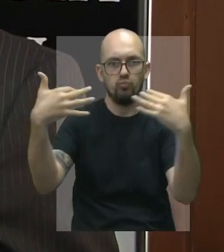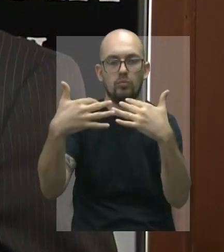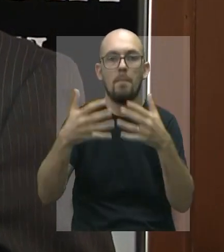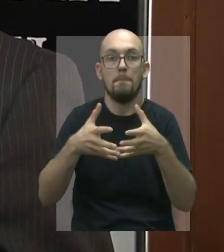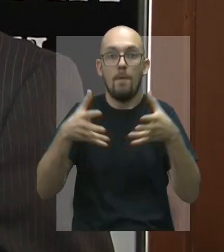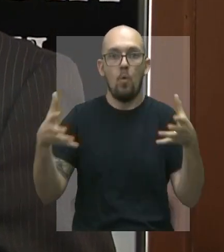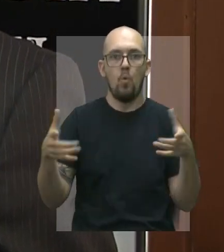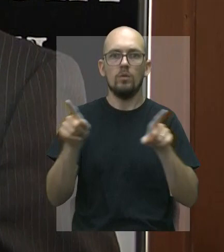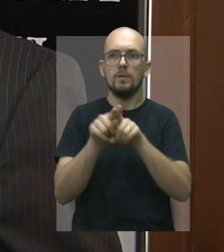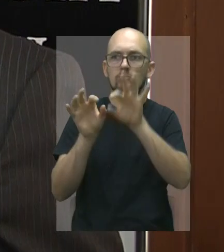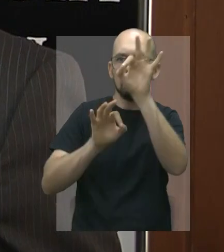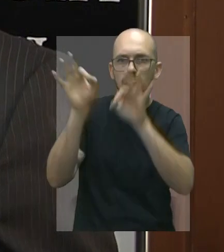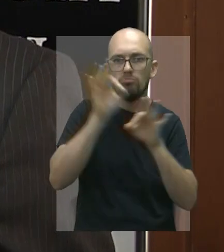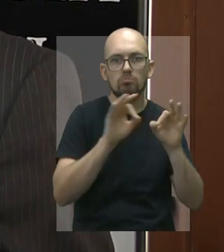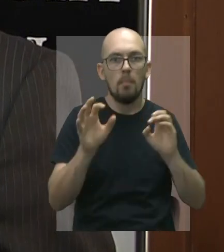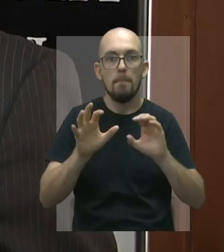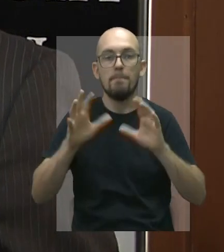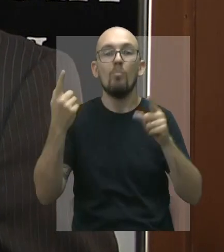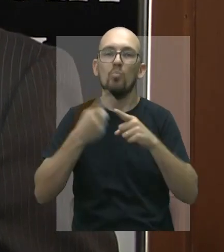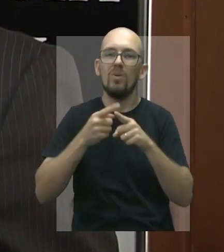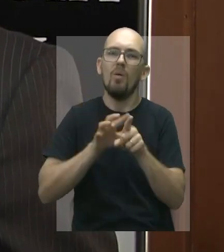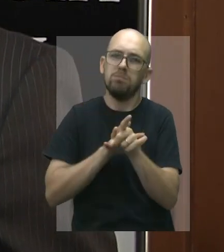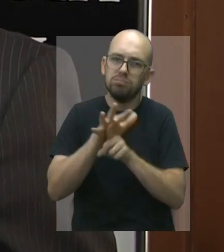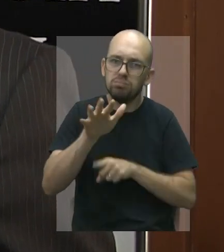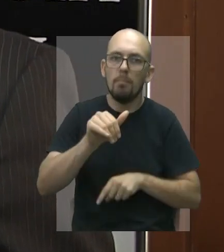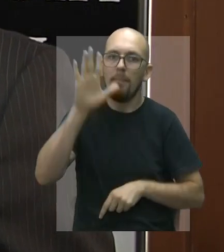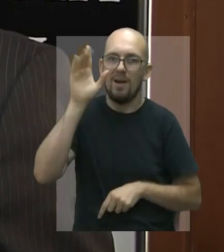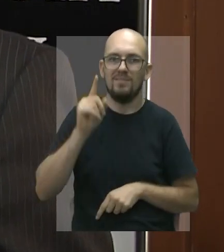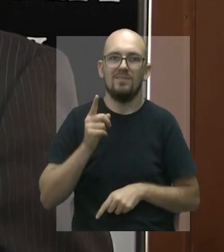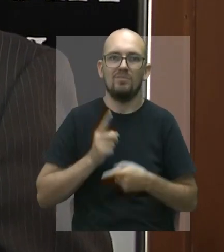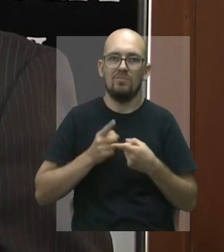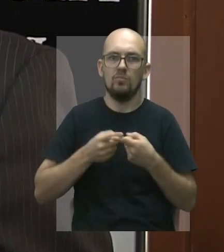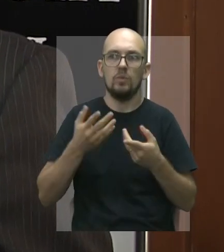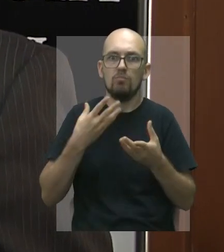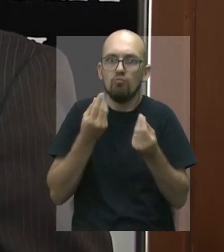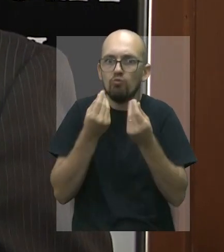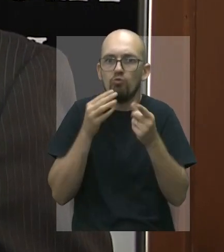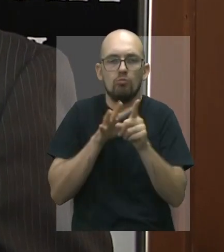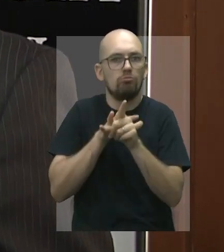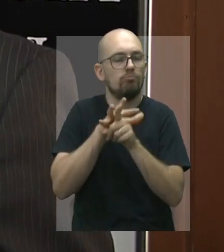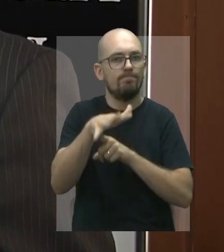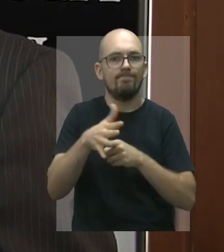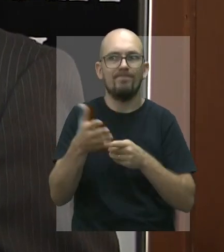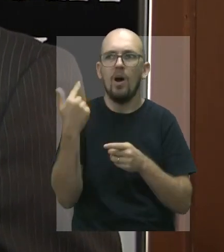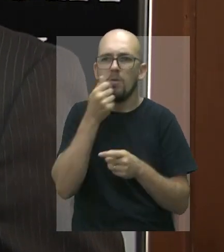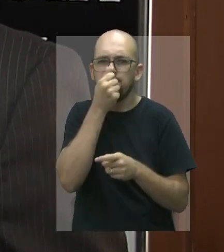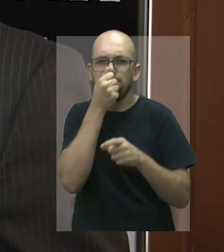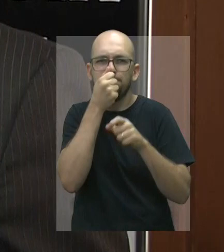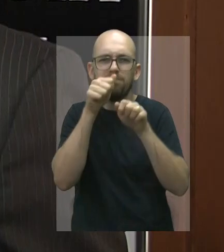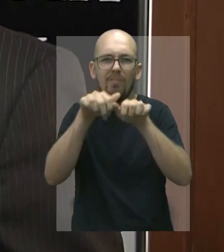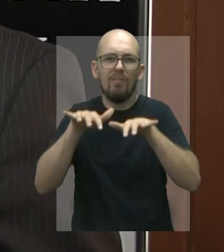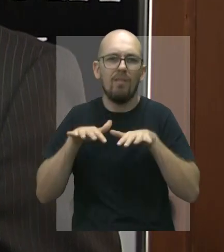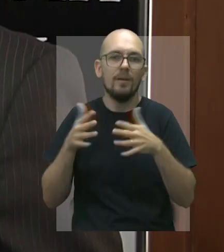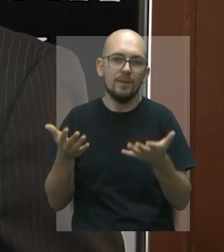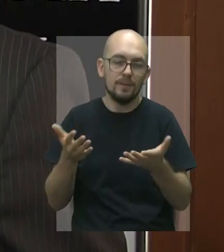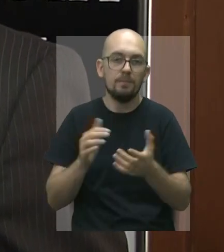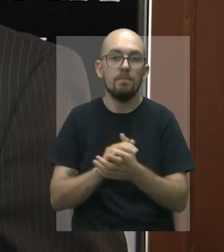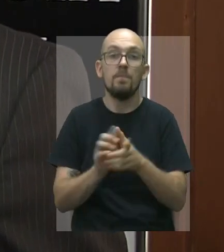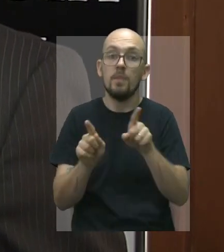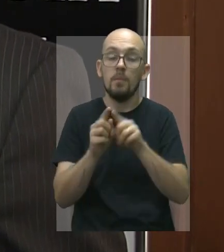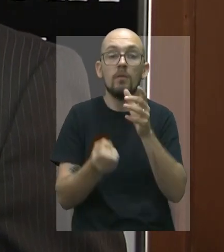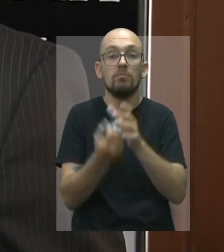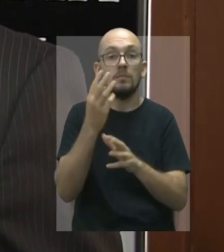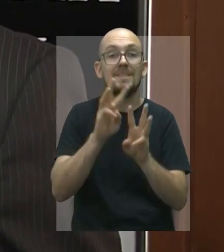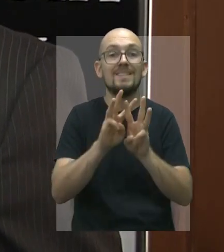uma estrutura maior para atender mais alunos devido a essa grande procura. Foi criado um site que é